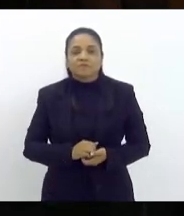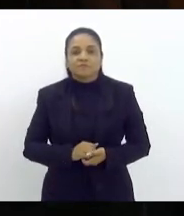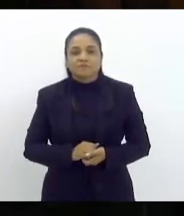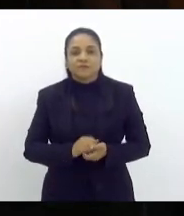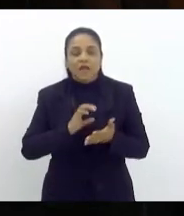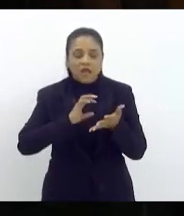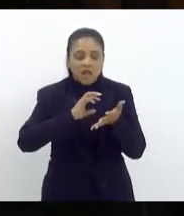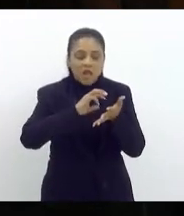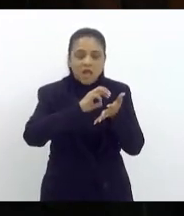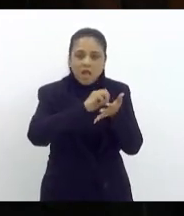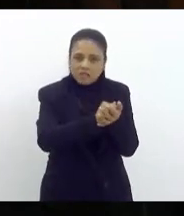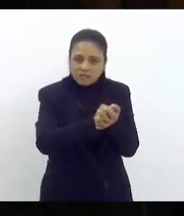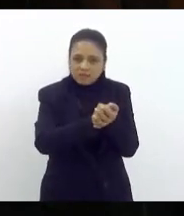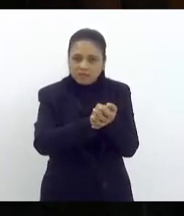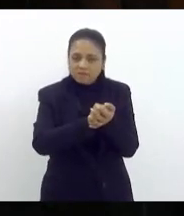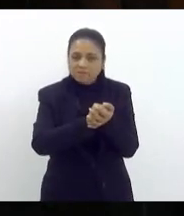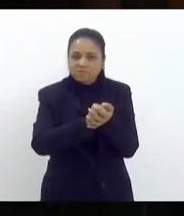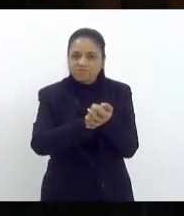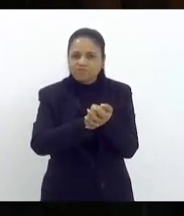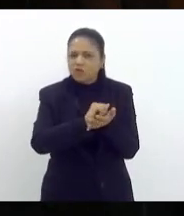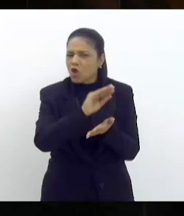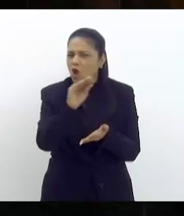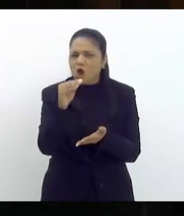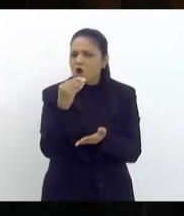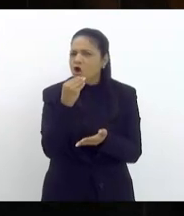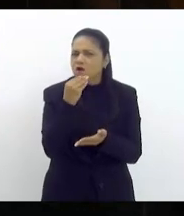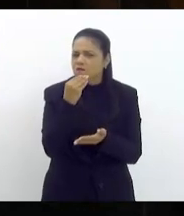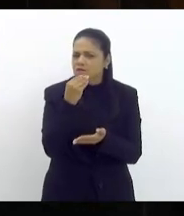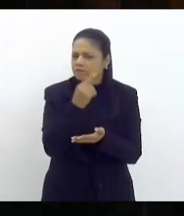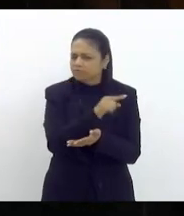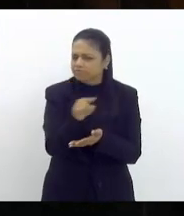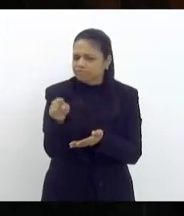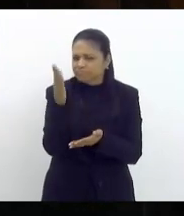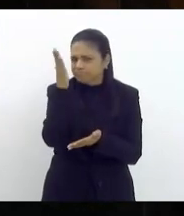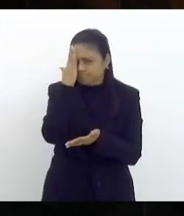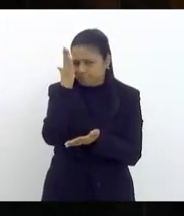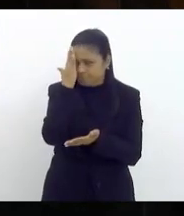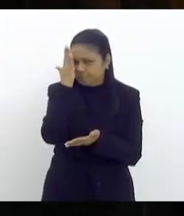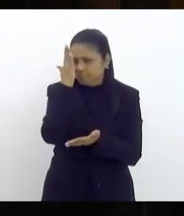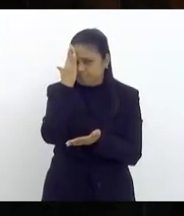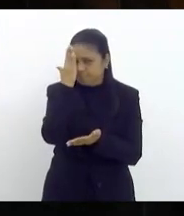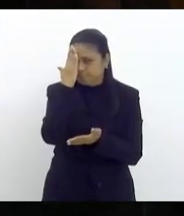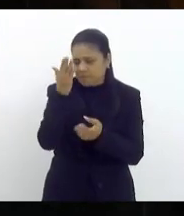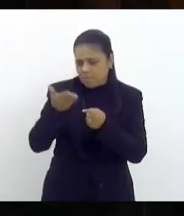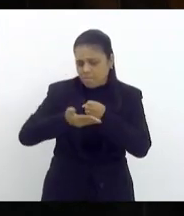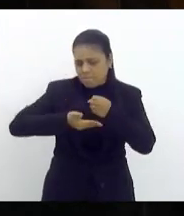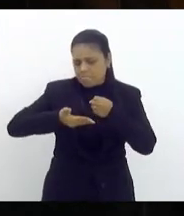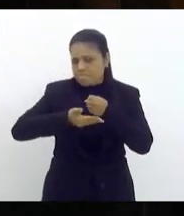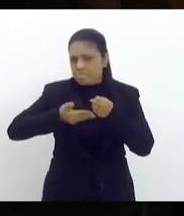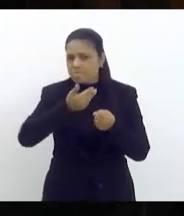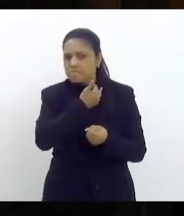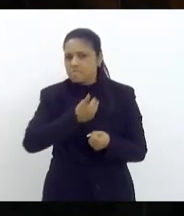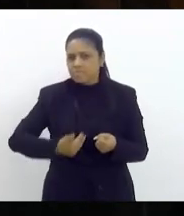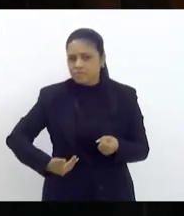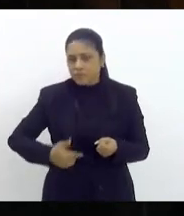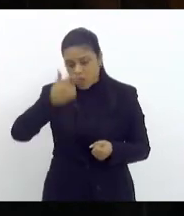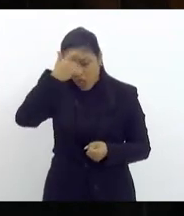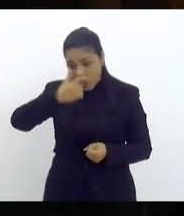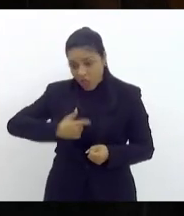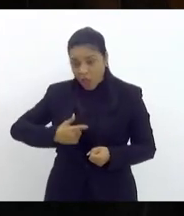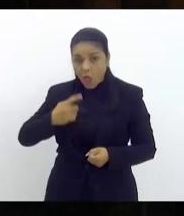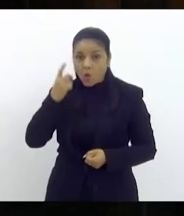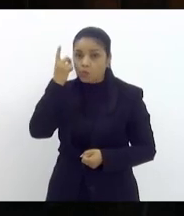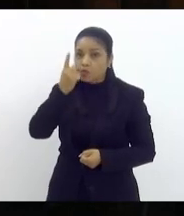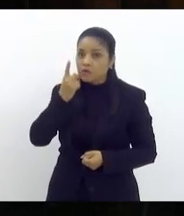registrar também que é óbvio todo mundo sabe aqui né a base do governo e eu sou um deputado da